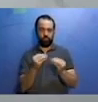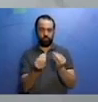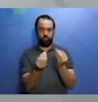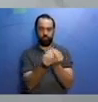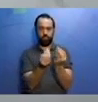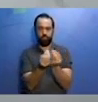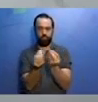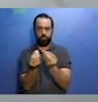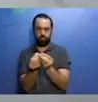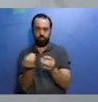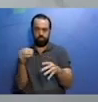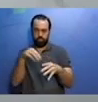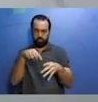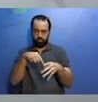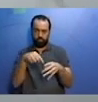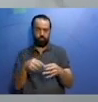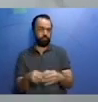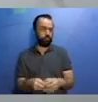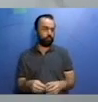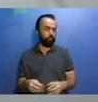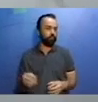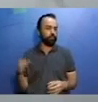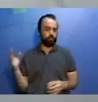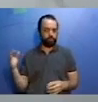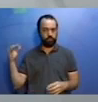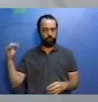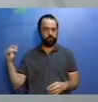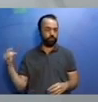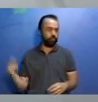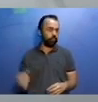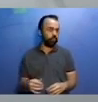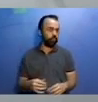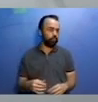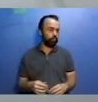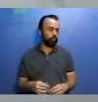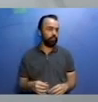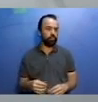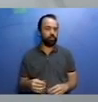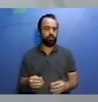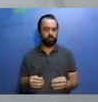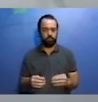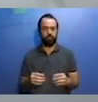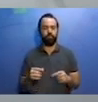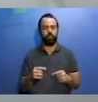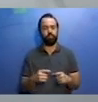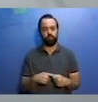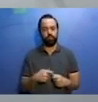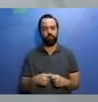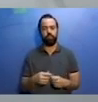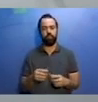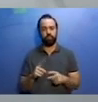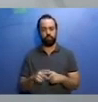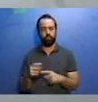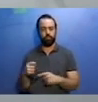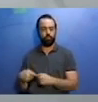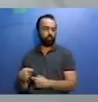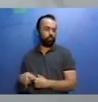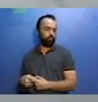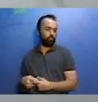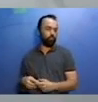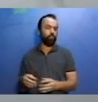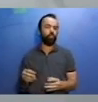envolve um sólido em um líquido, ou um líquido em outro líquido, um sólido em outro sólido, ou uma mistura